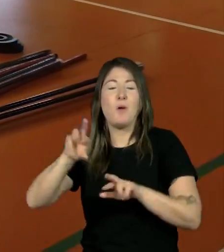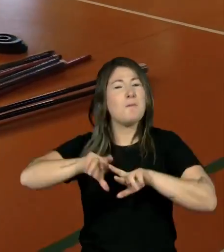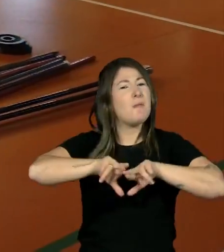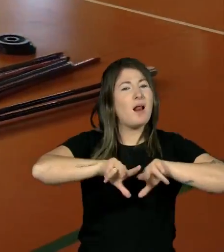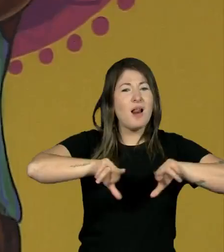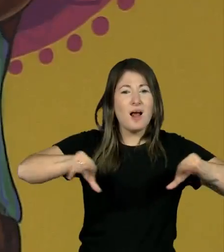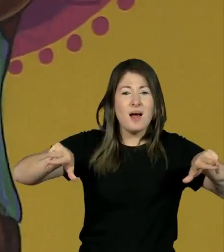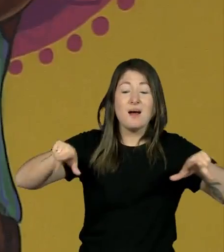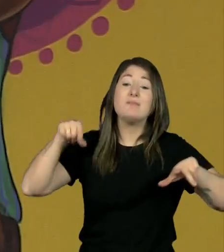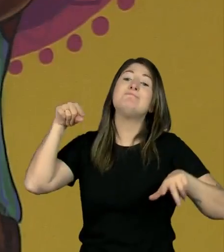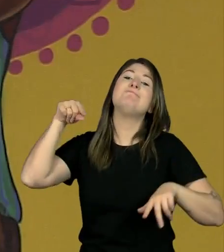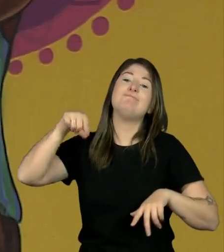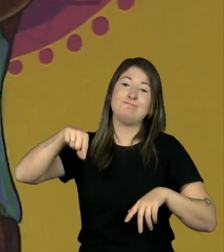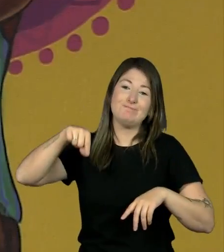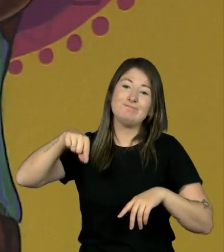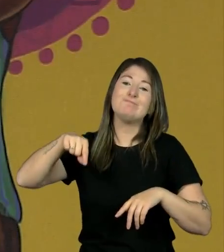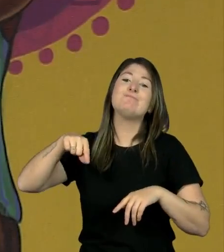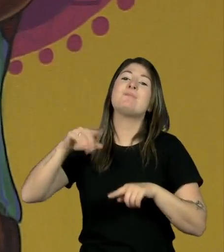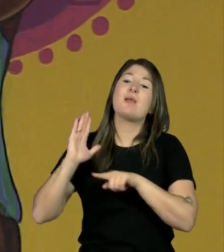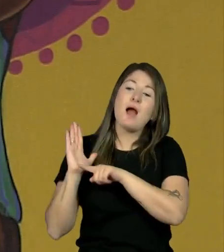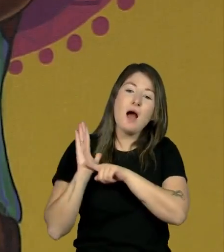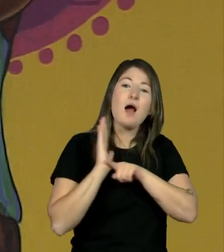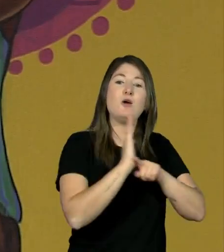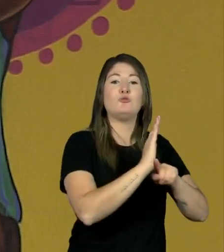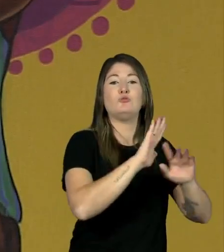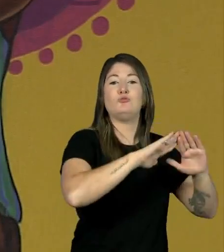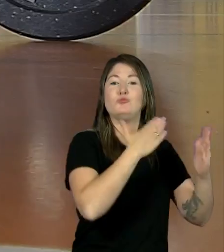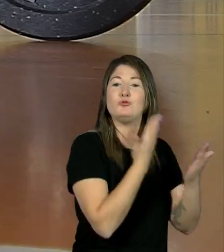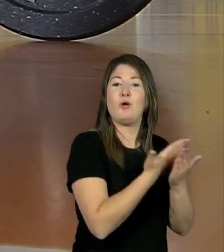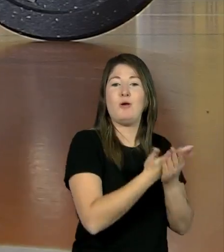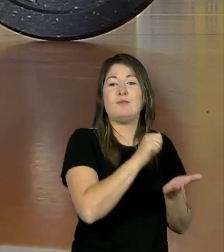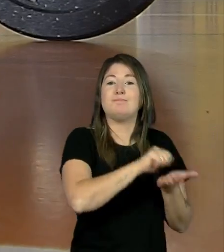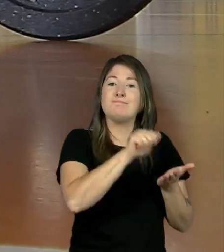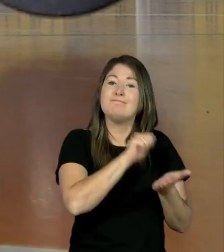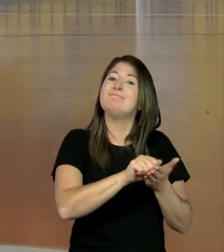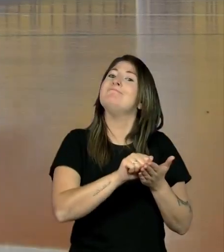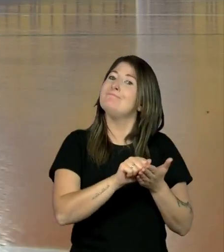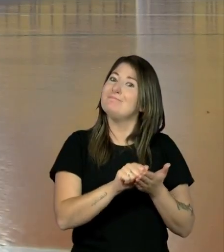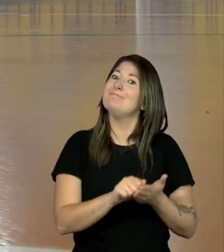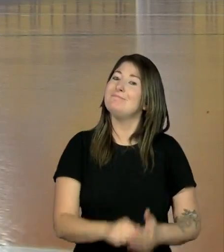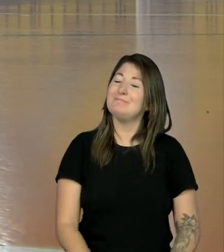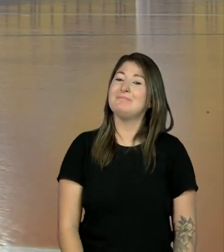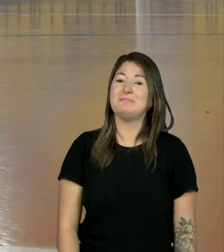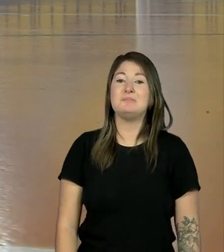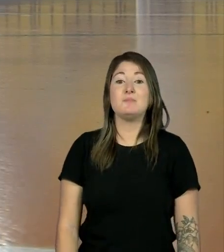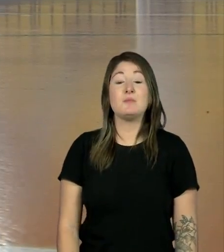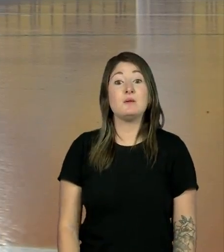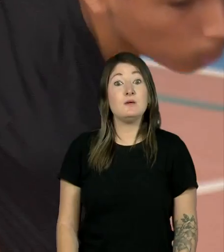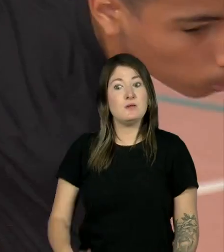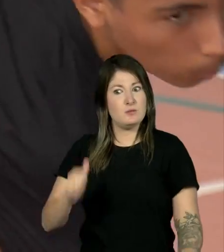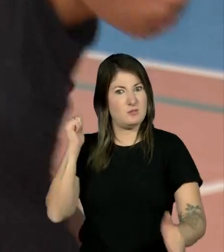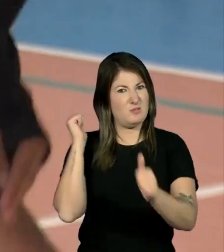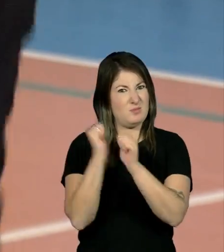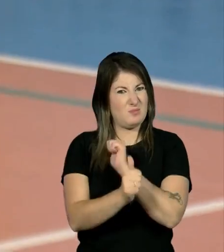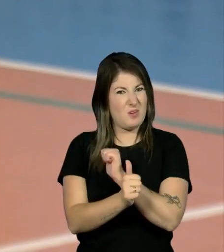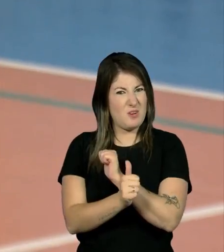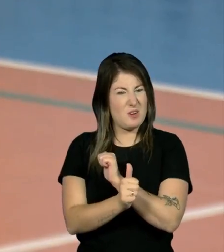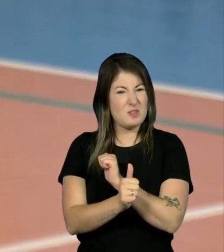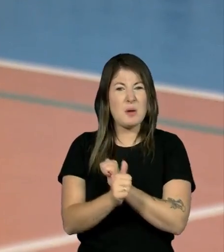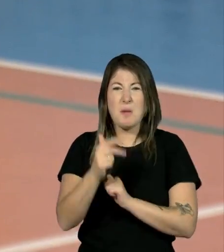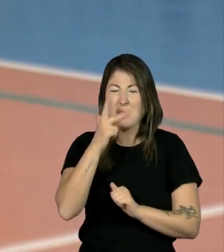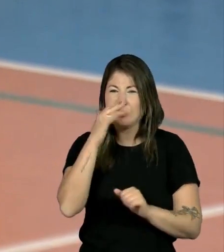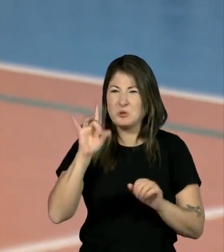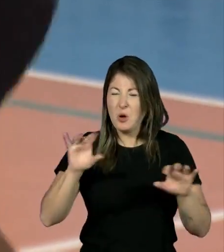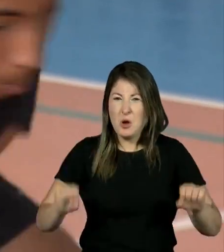aqui no CEL, ajuda muito nessas práticas dentro de sala de aula. Esse esporte é muito mais do que apenas levantar peso.